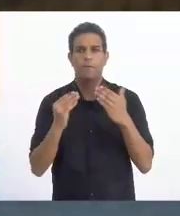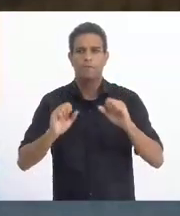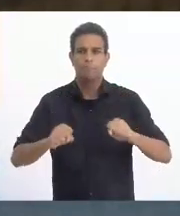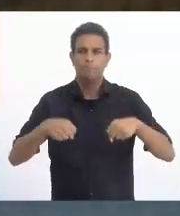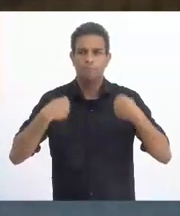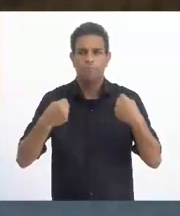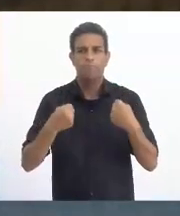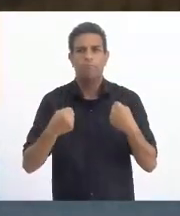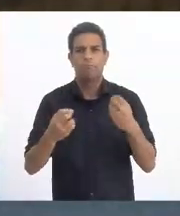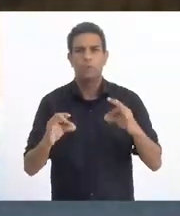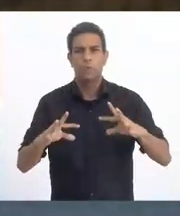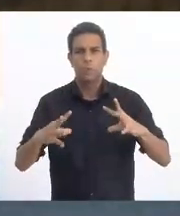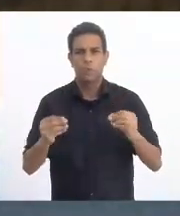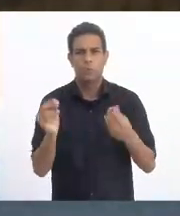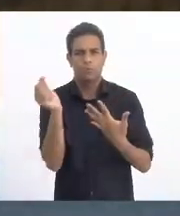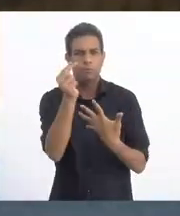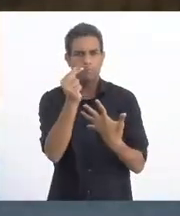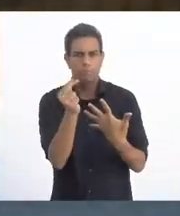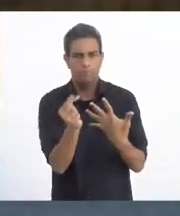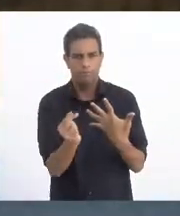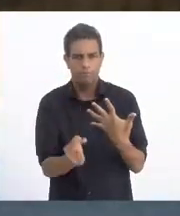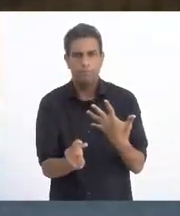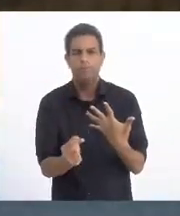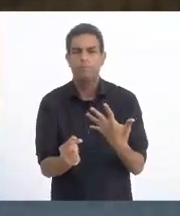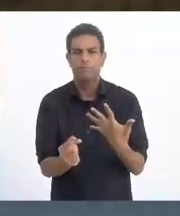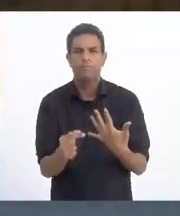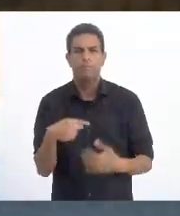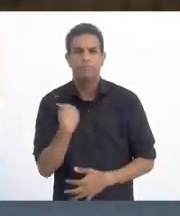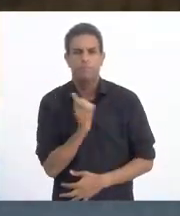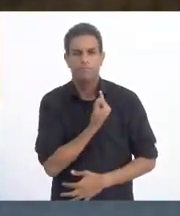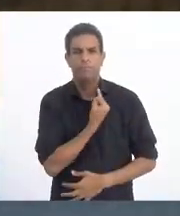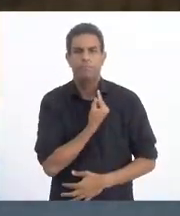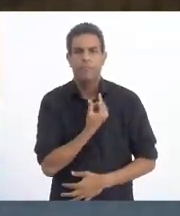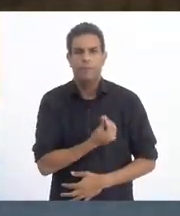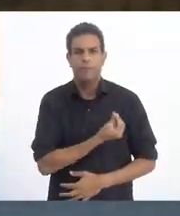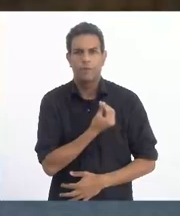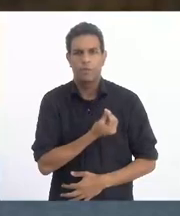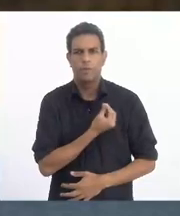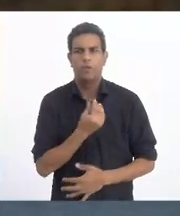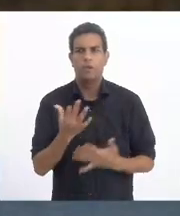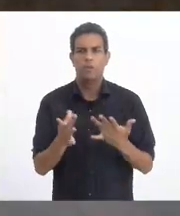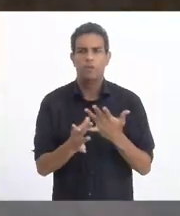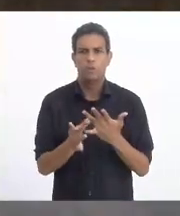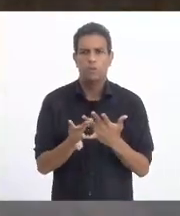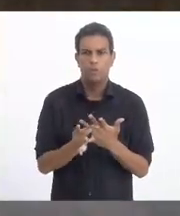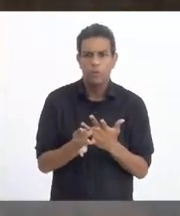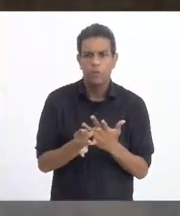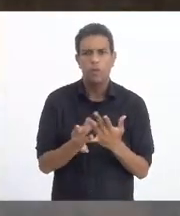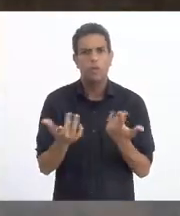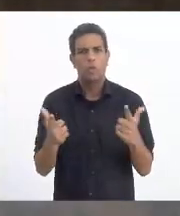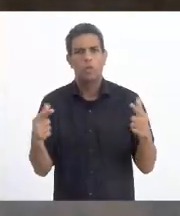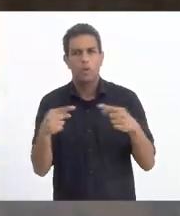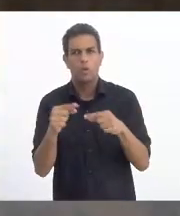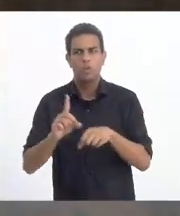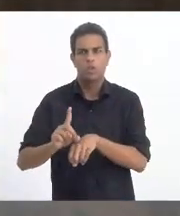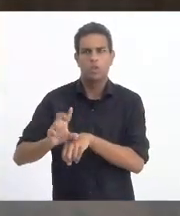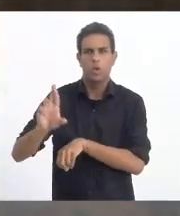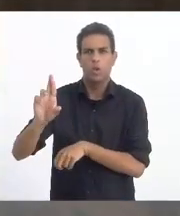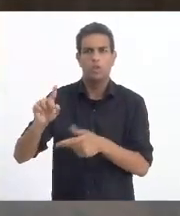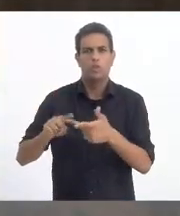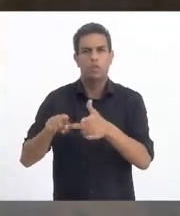defenda em todos os sentidos, que nós somos viúvas. Nós não precisamos ser